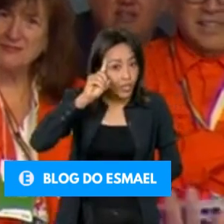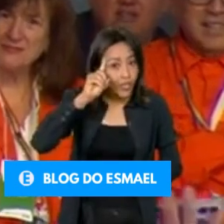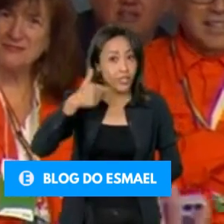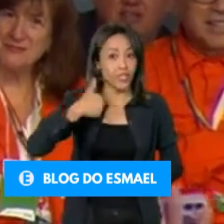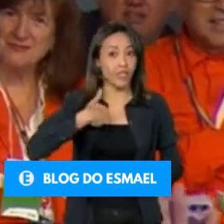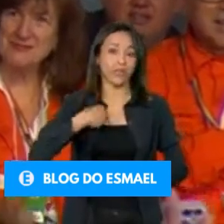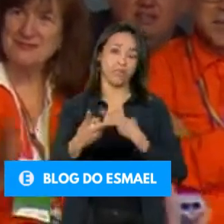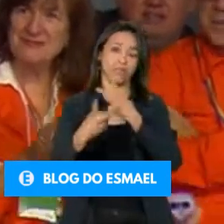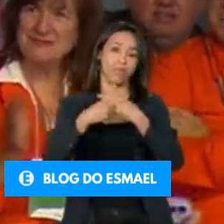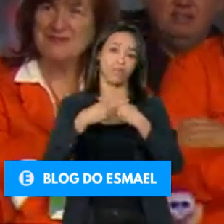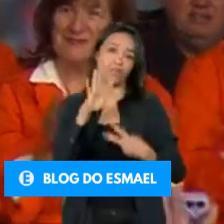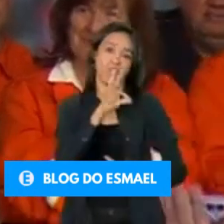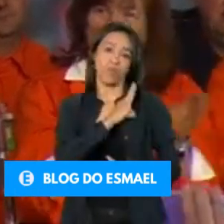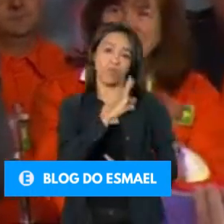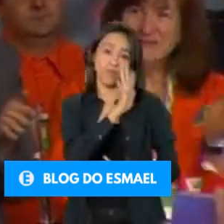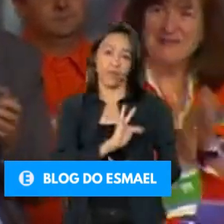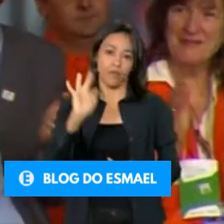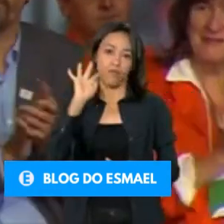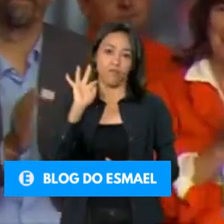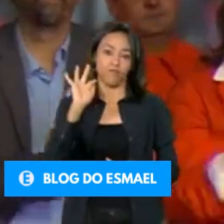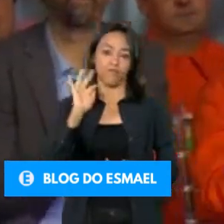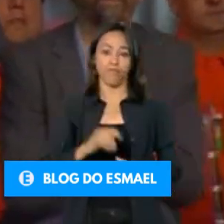Federal.